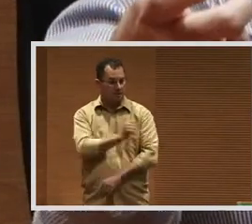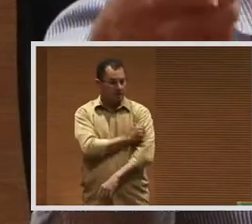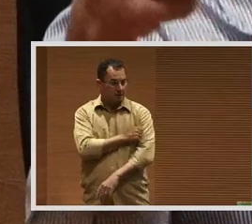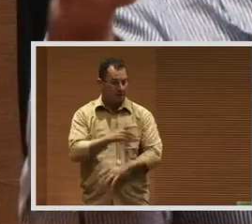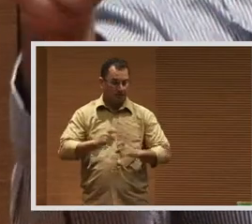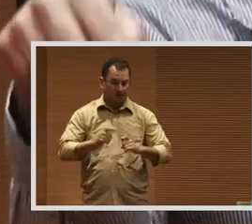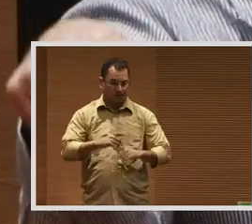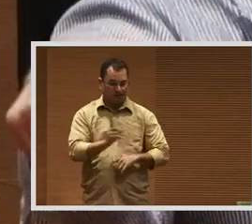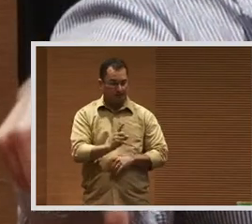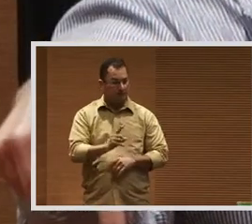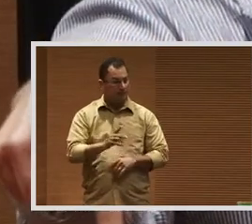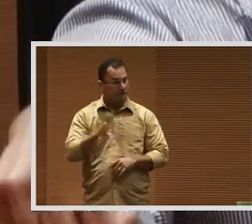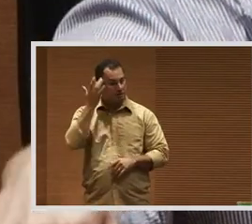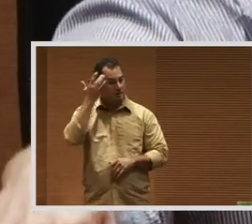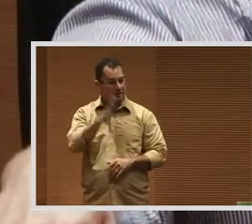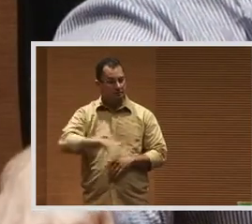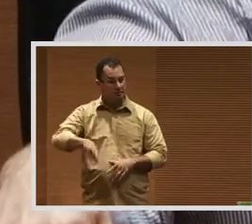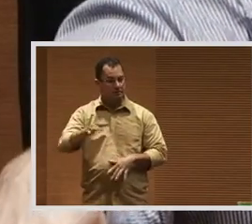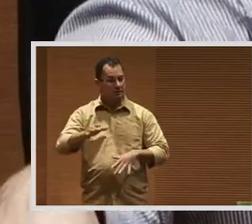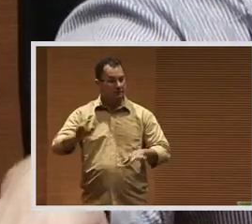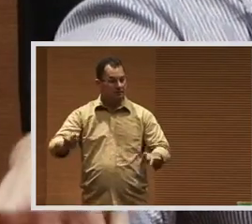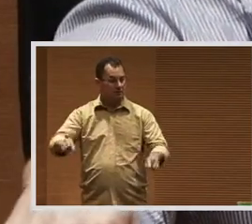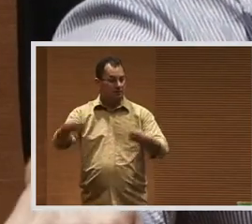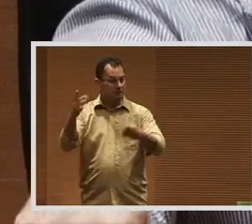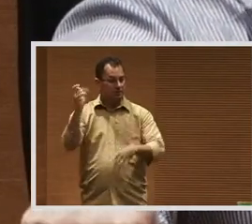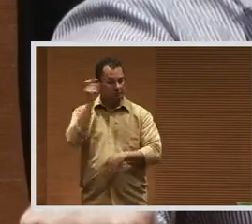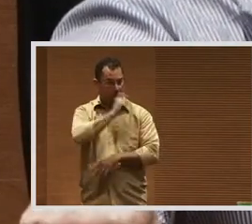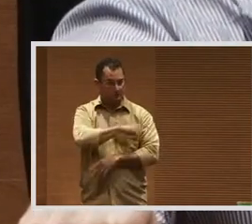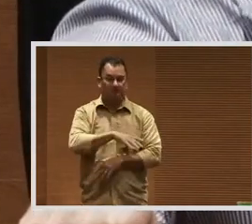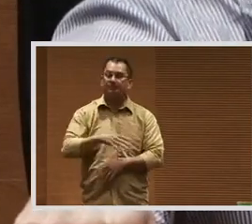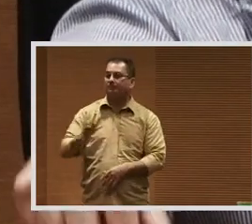espaço de disputa dificílimos.